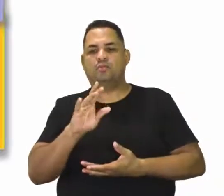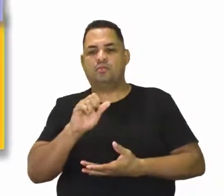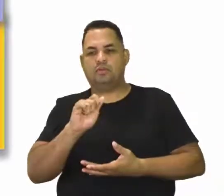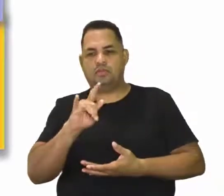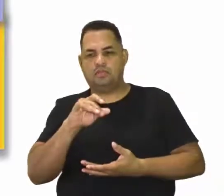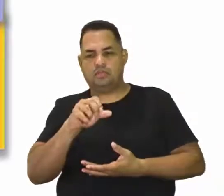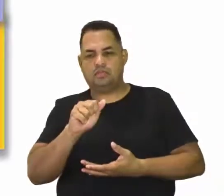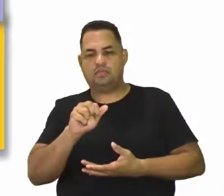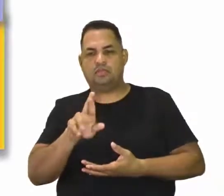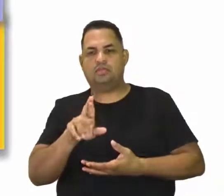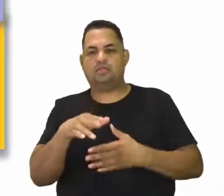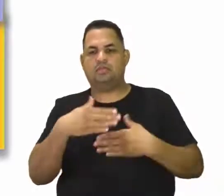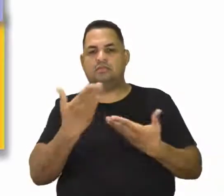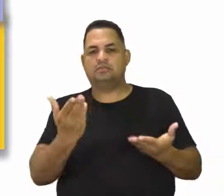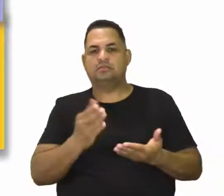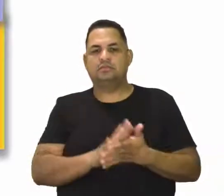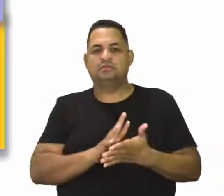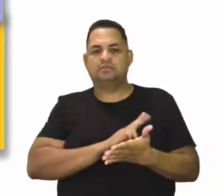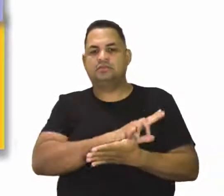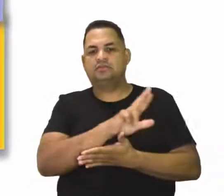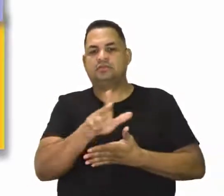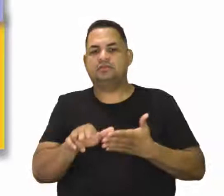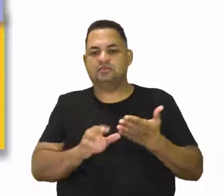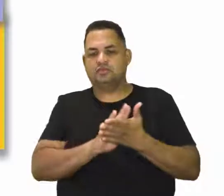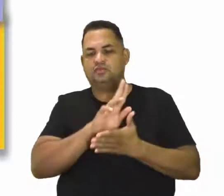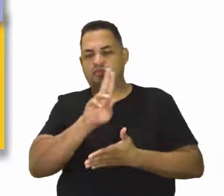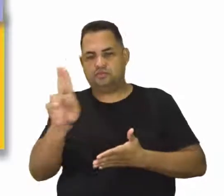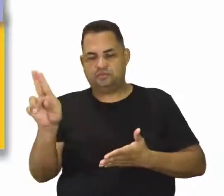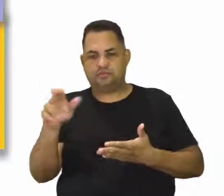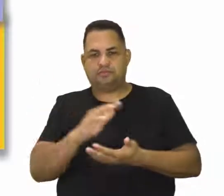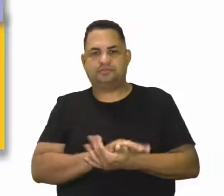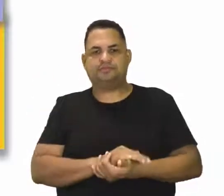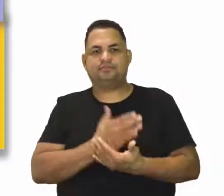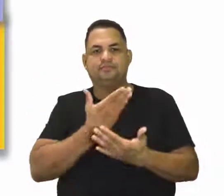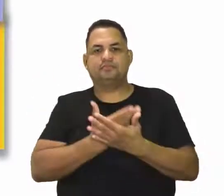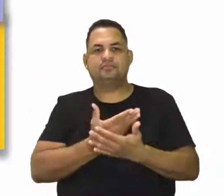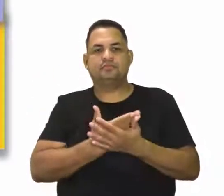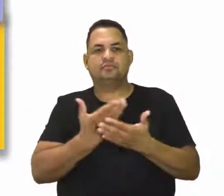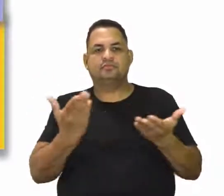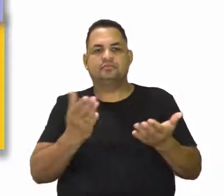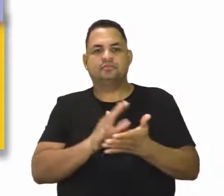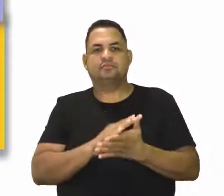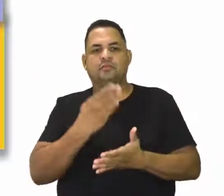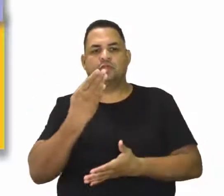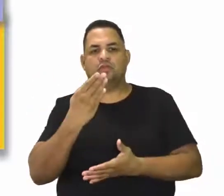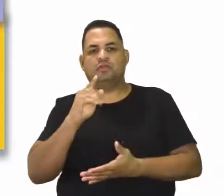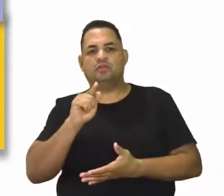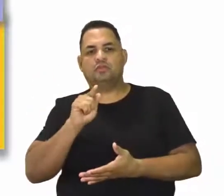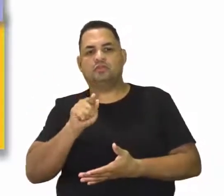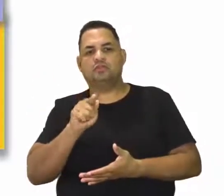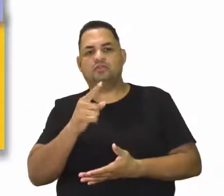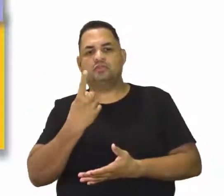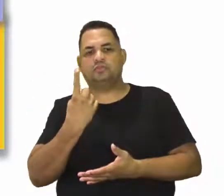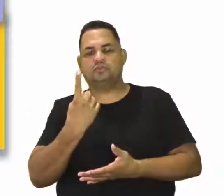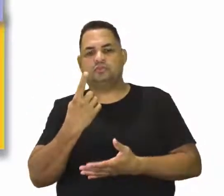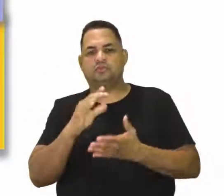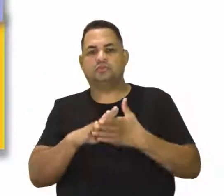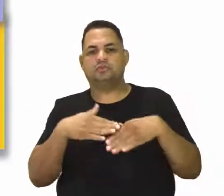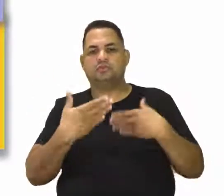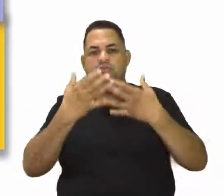unimultipolar Eita é muito nome né Pois é na aula de Hoje 42.2